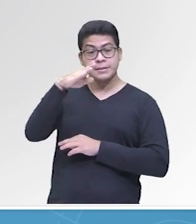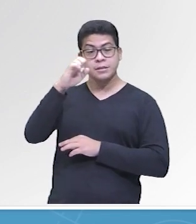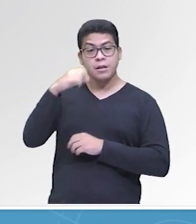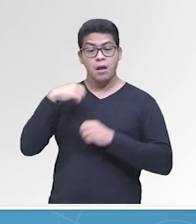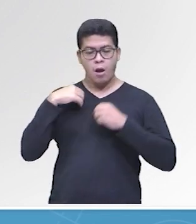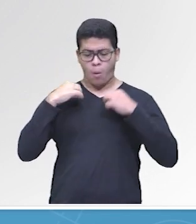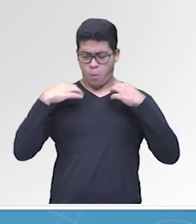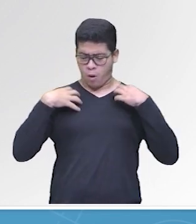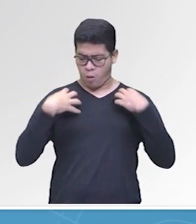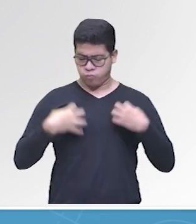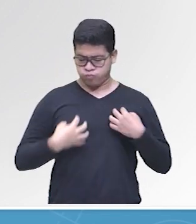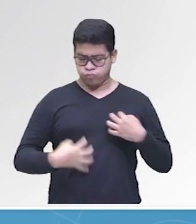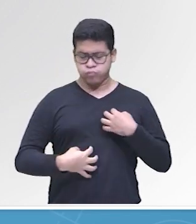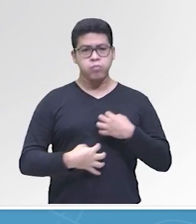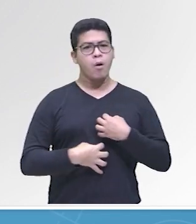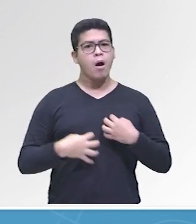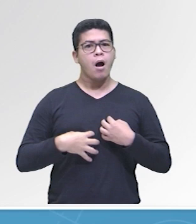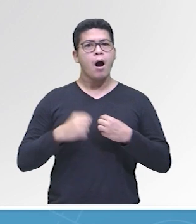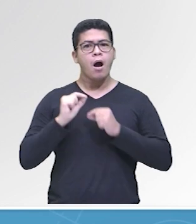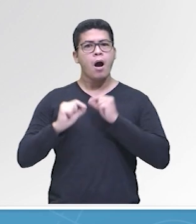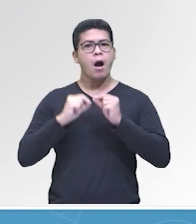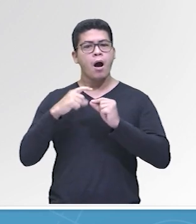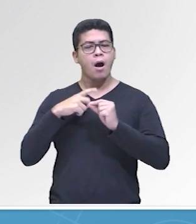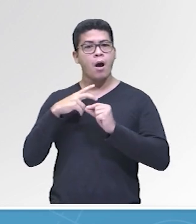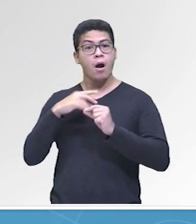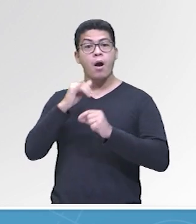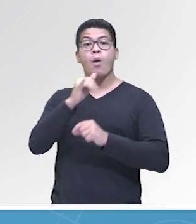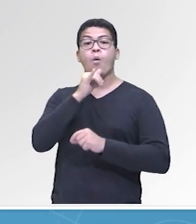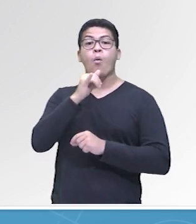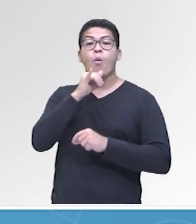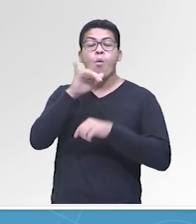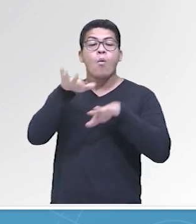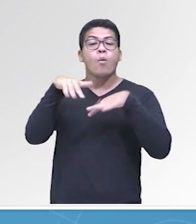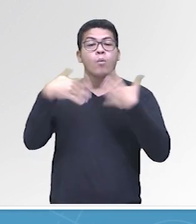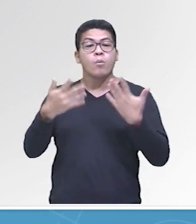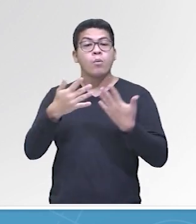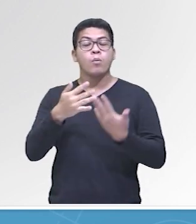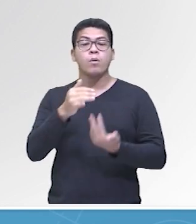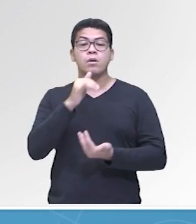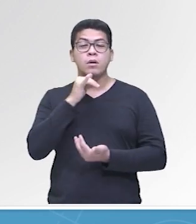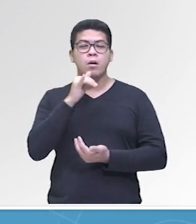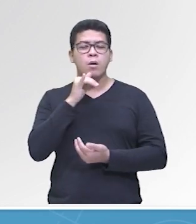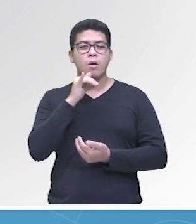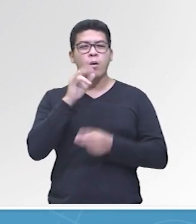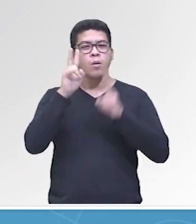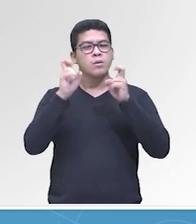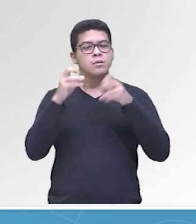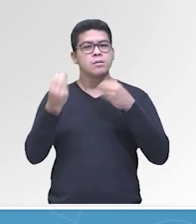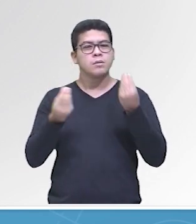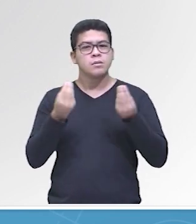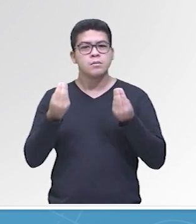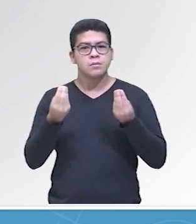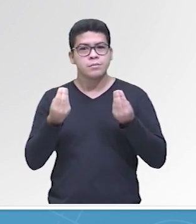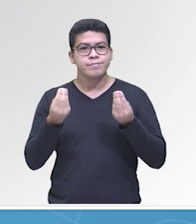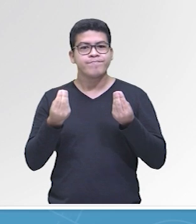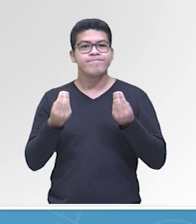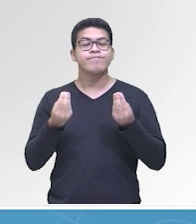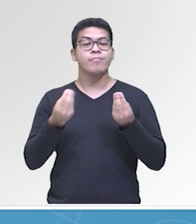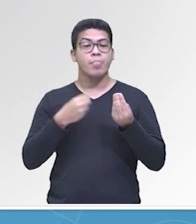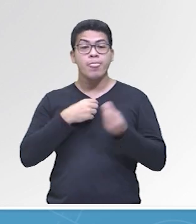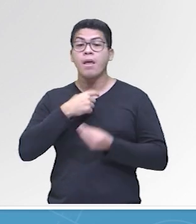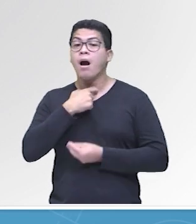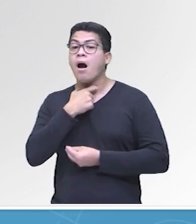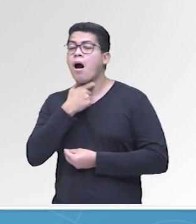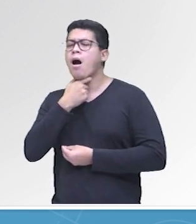o exemplo. Ele quer saber de que sistema, né, nós estamos falando. Então,